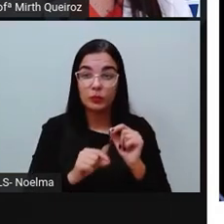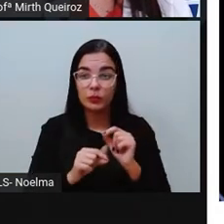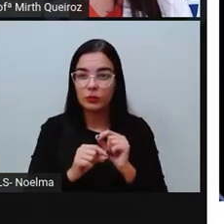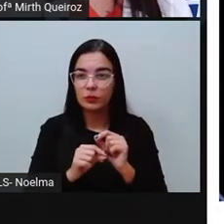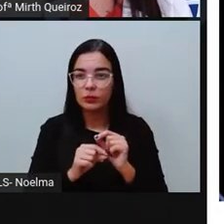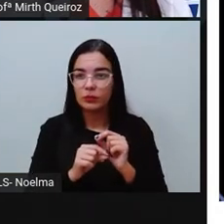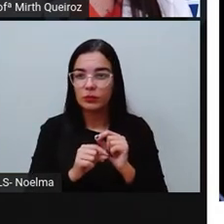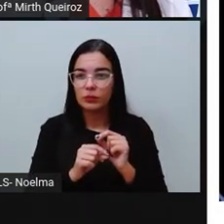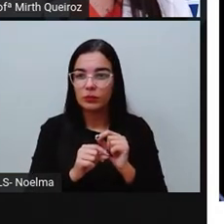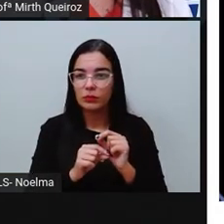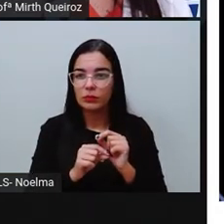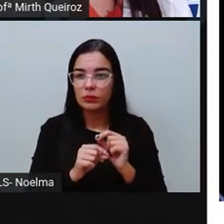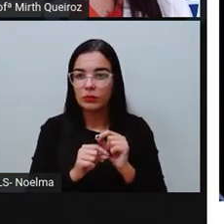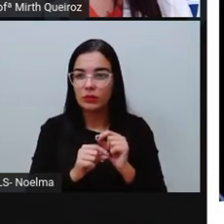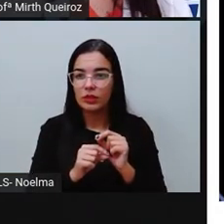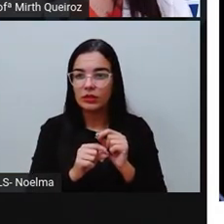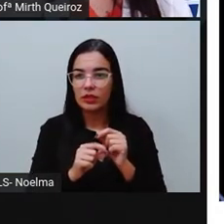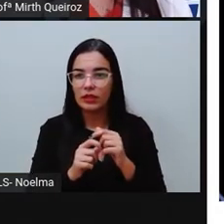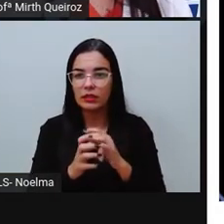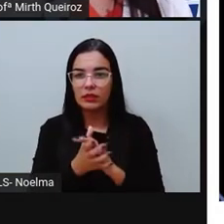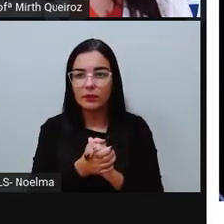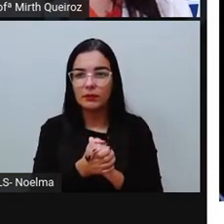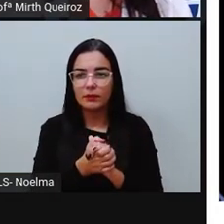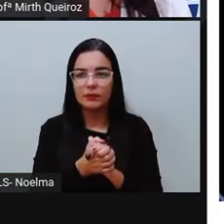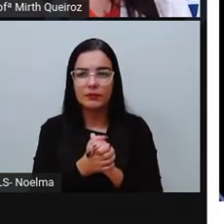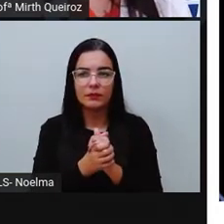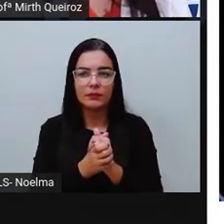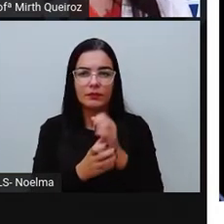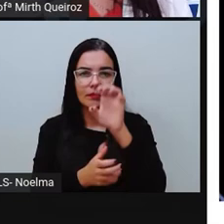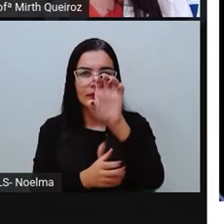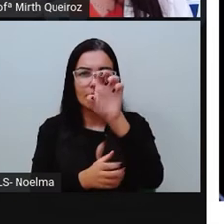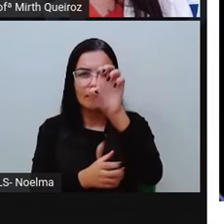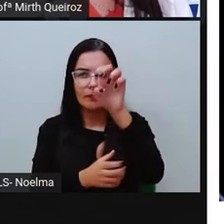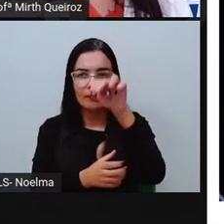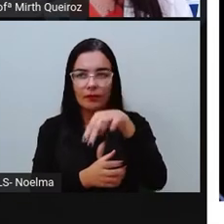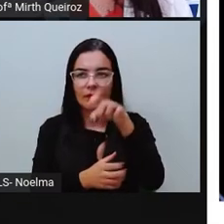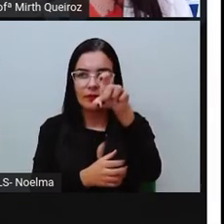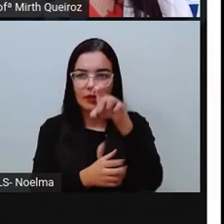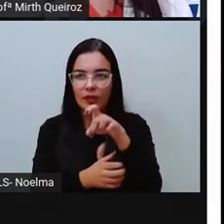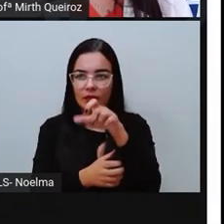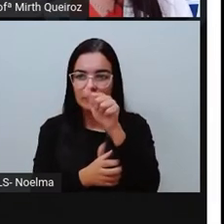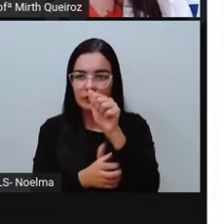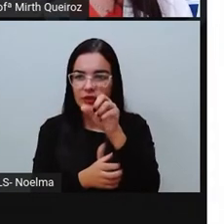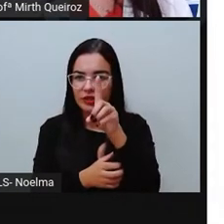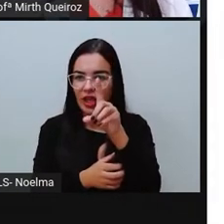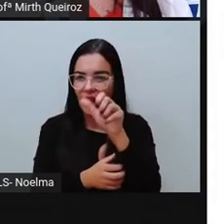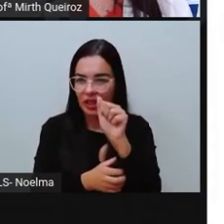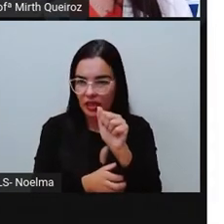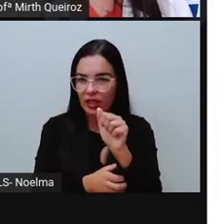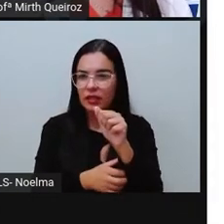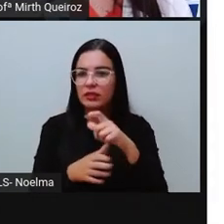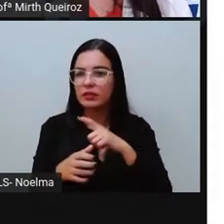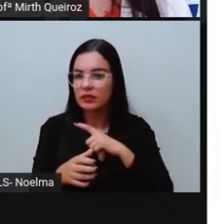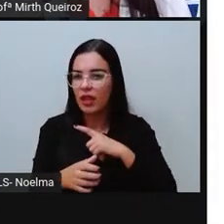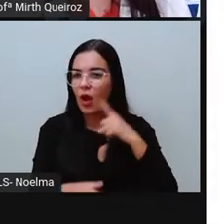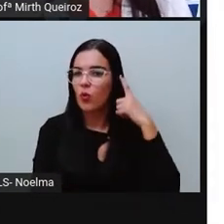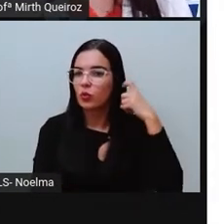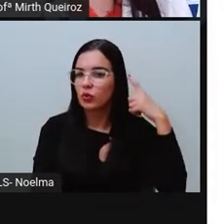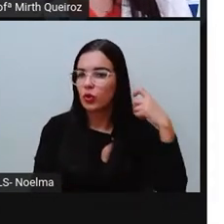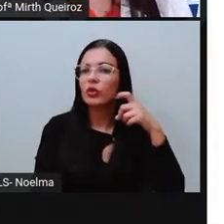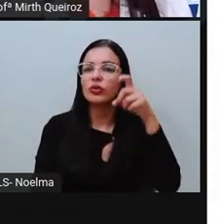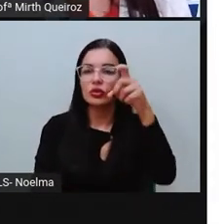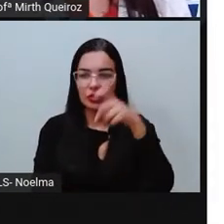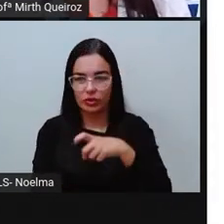inchada, chico, bolacha, acha, essas duas letras juntas vão ter o som de